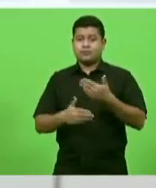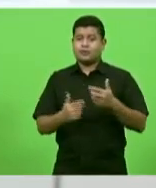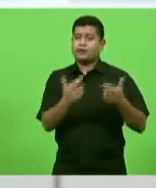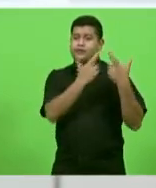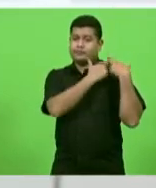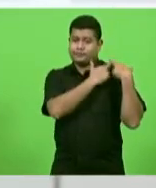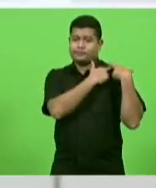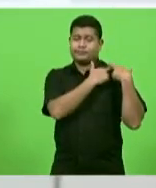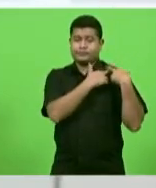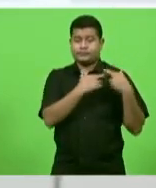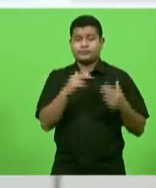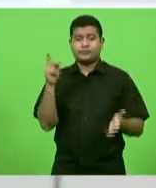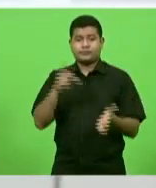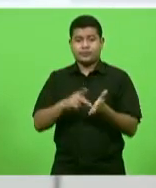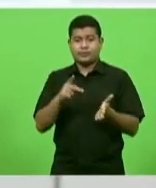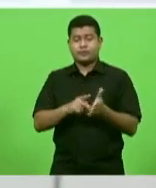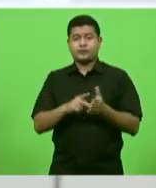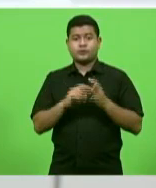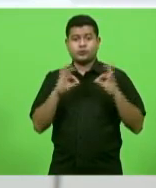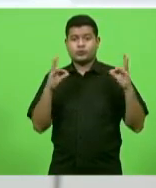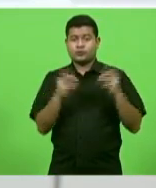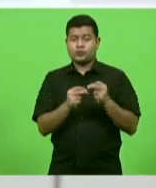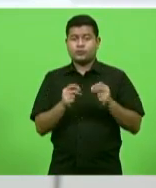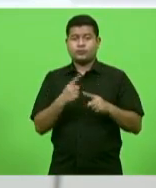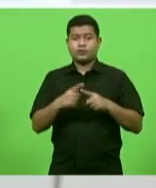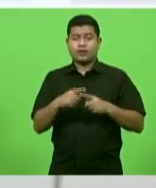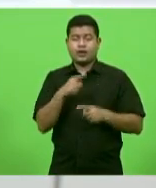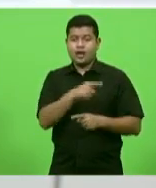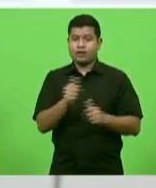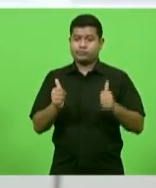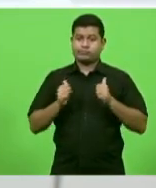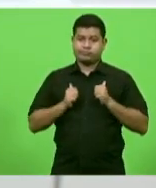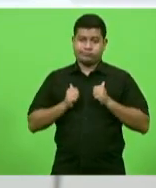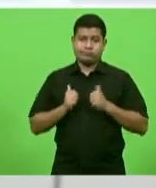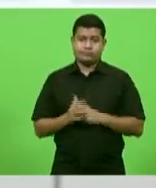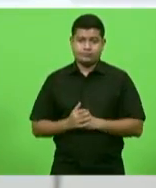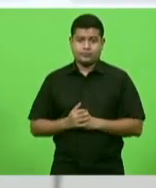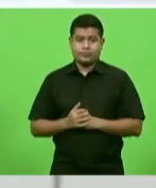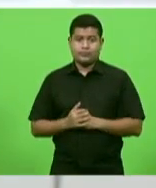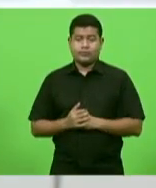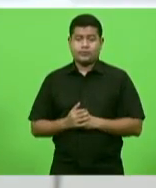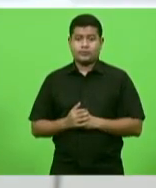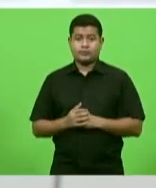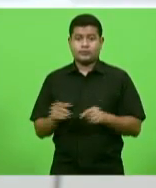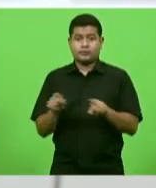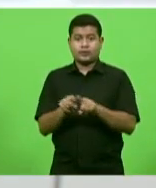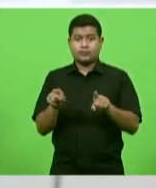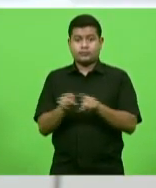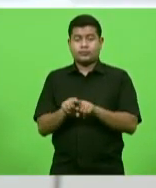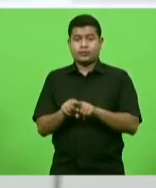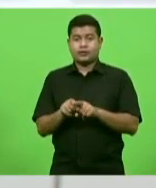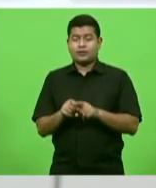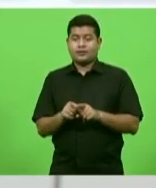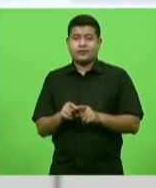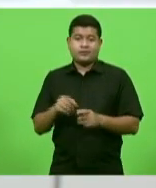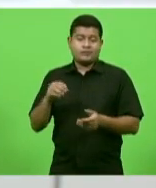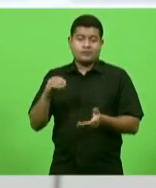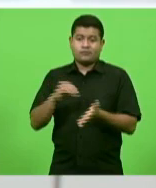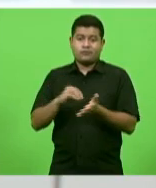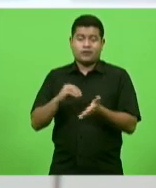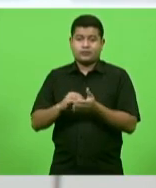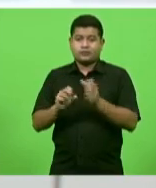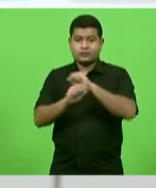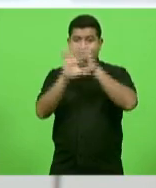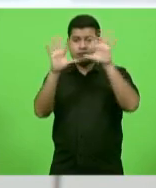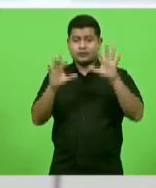patente em mensurável omissão tampouco revela-se suficiente para alicerçar e